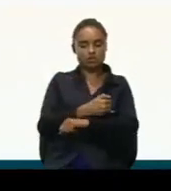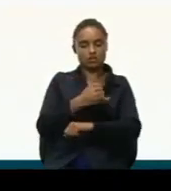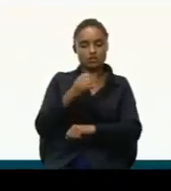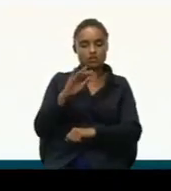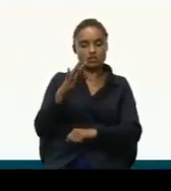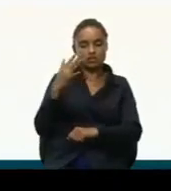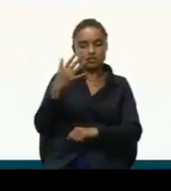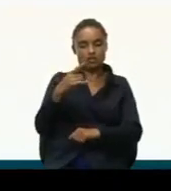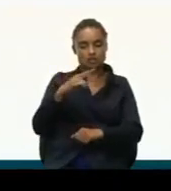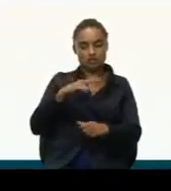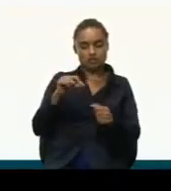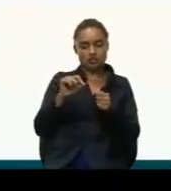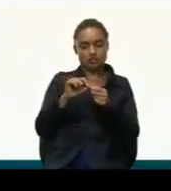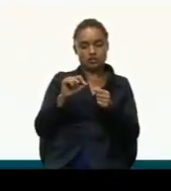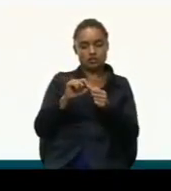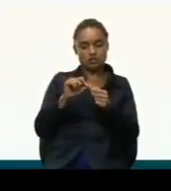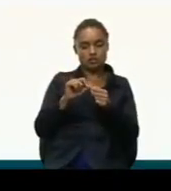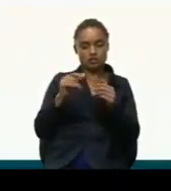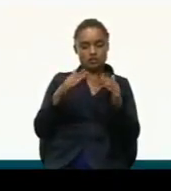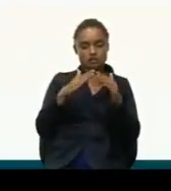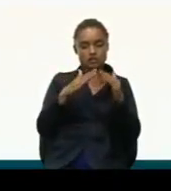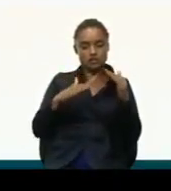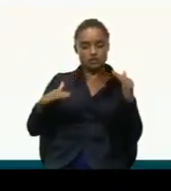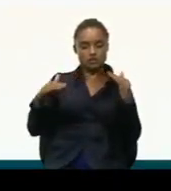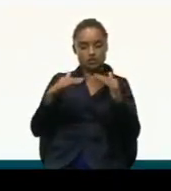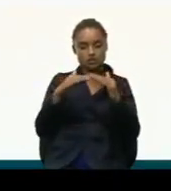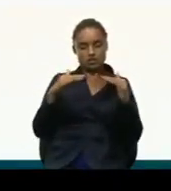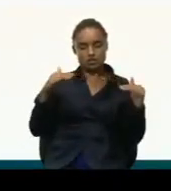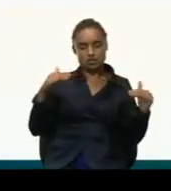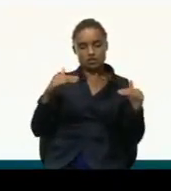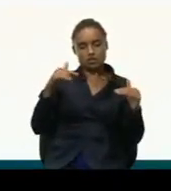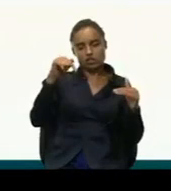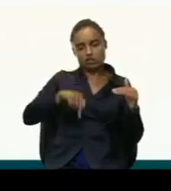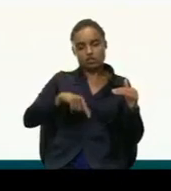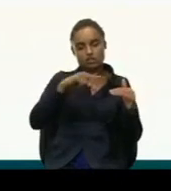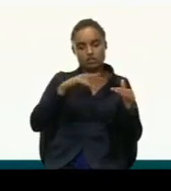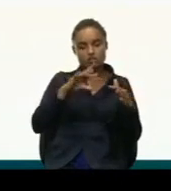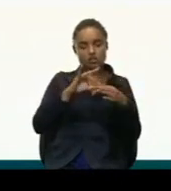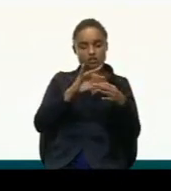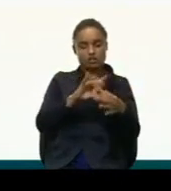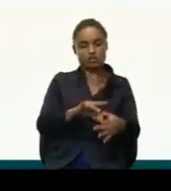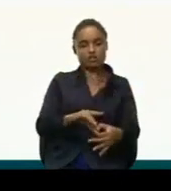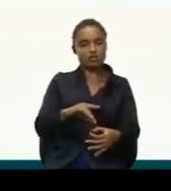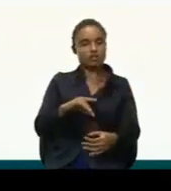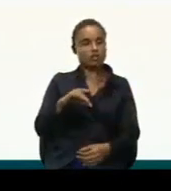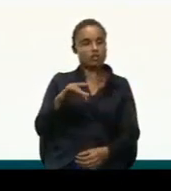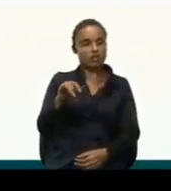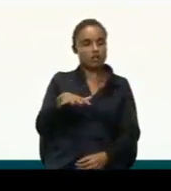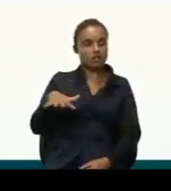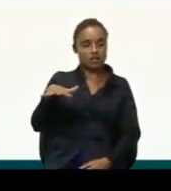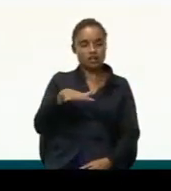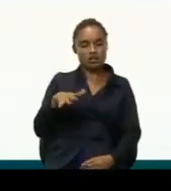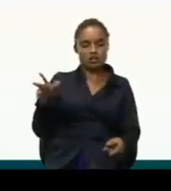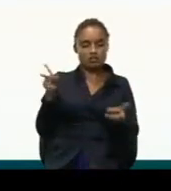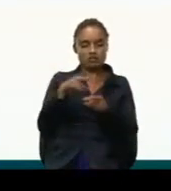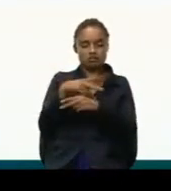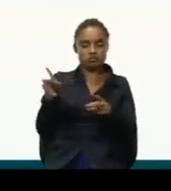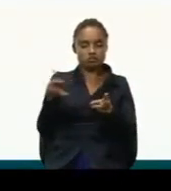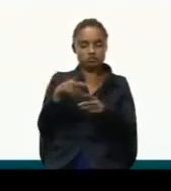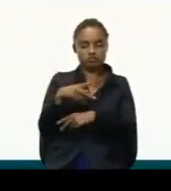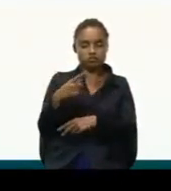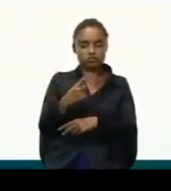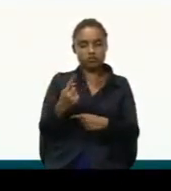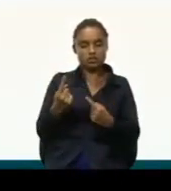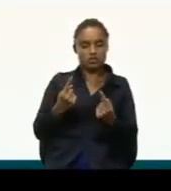o madeirite, fez uma telha, deixou uma área de ventilação, na NR18 fala uma área mínima de ventilação para o